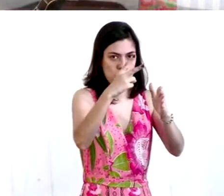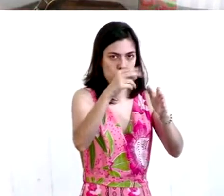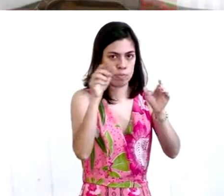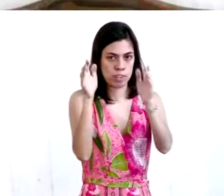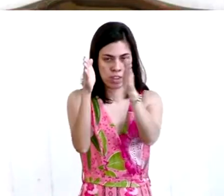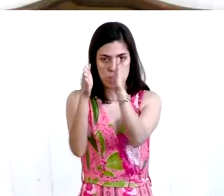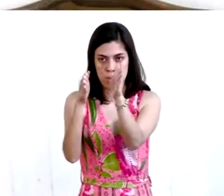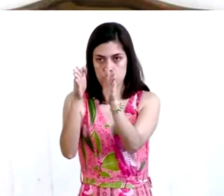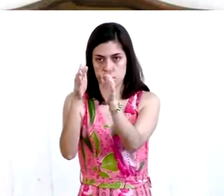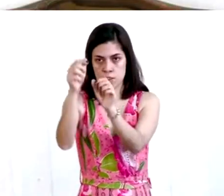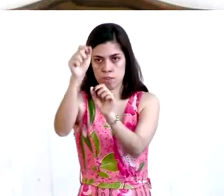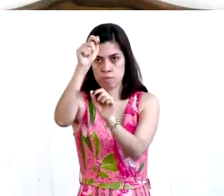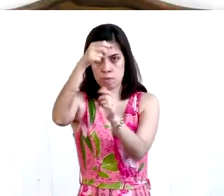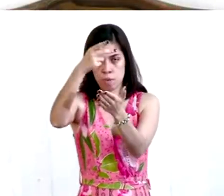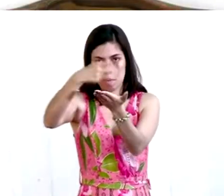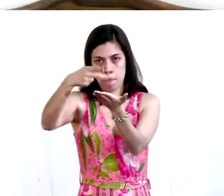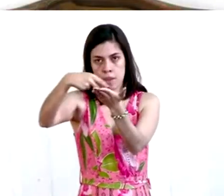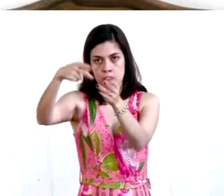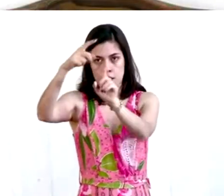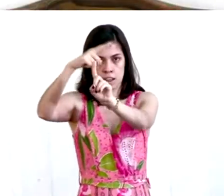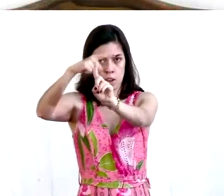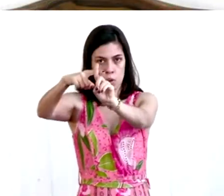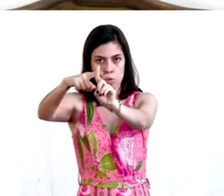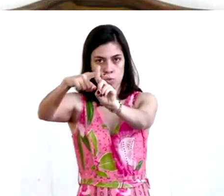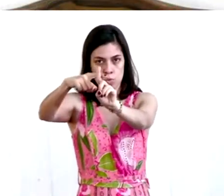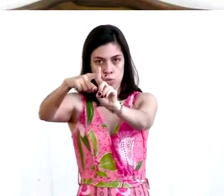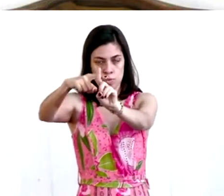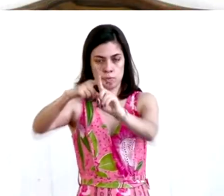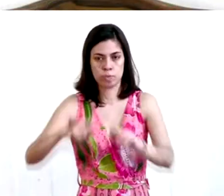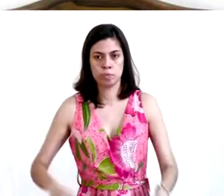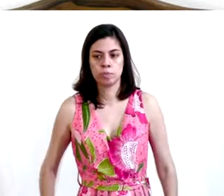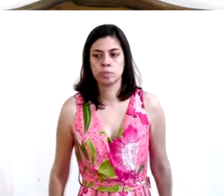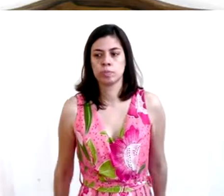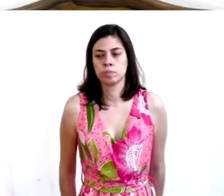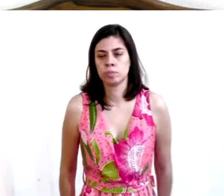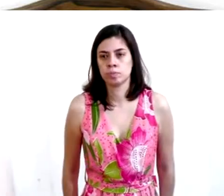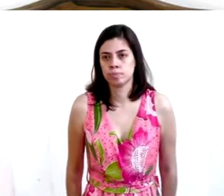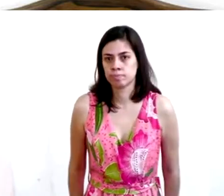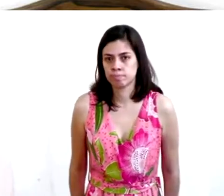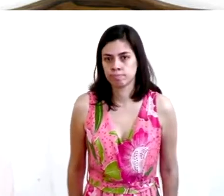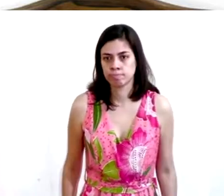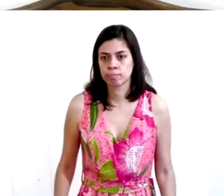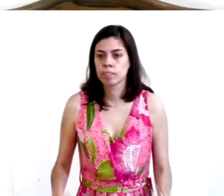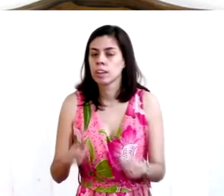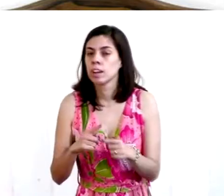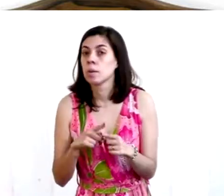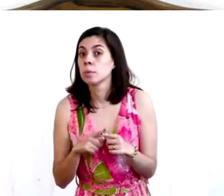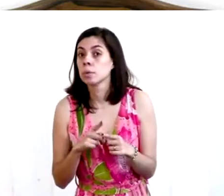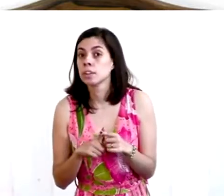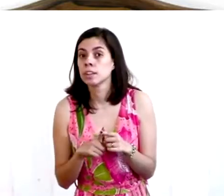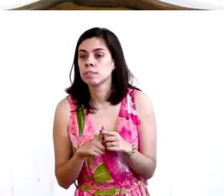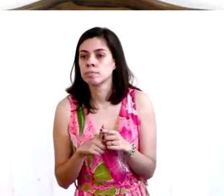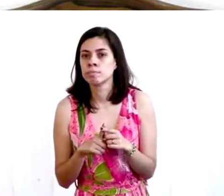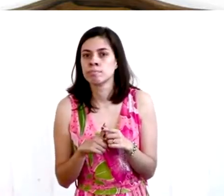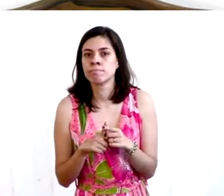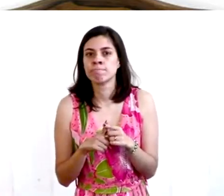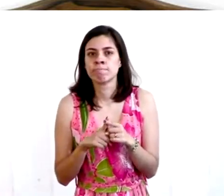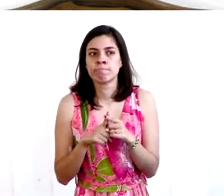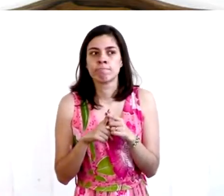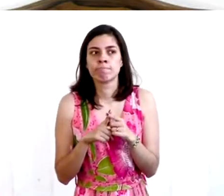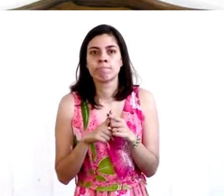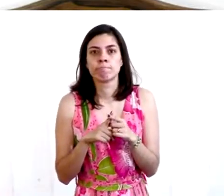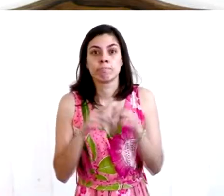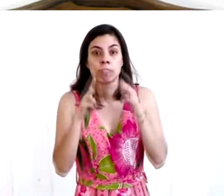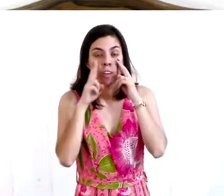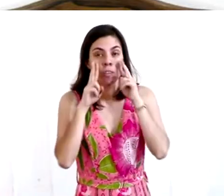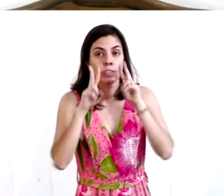grande entre vida e morte, entre luz e trevas, entre amor e